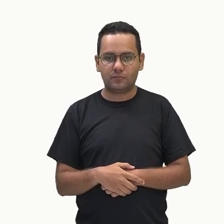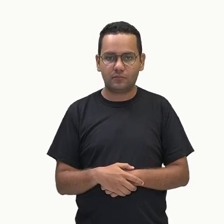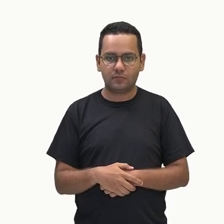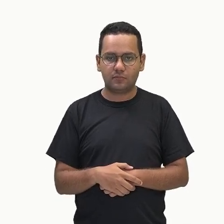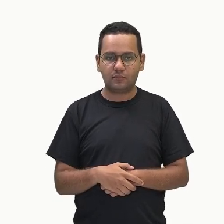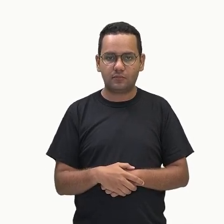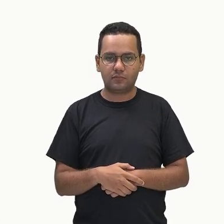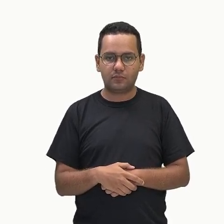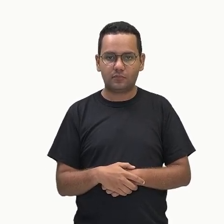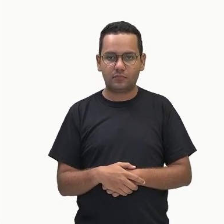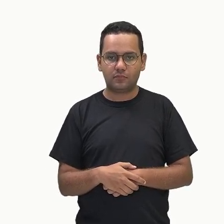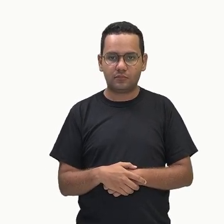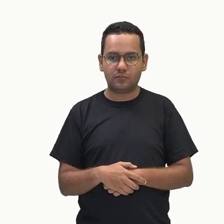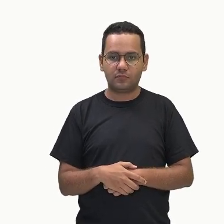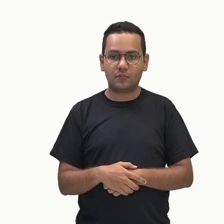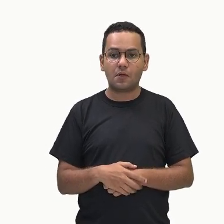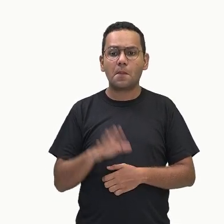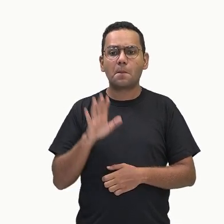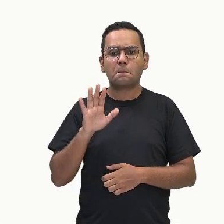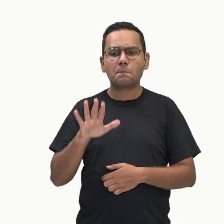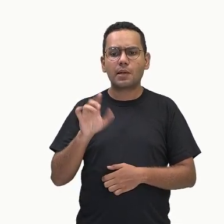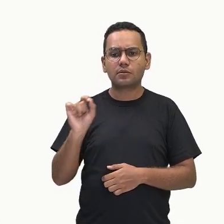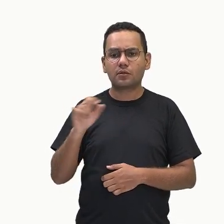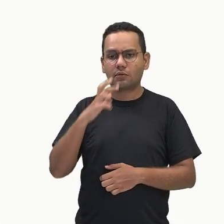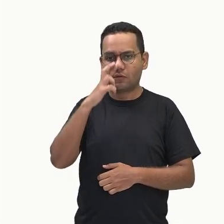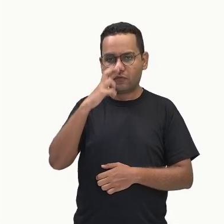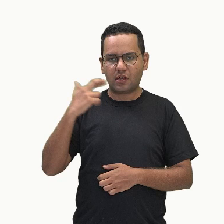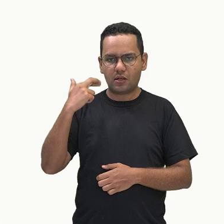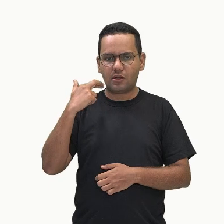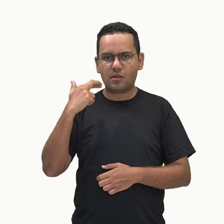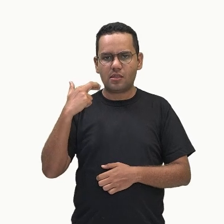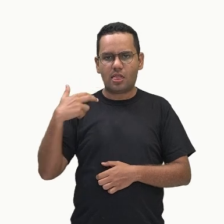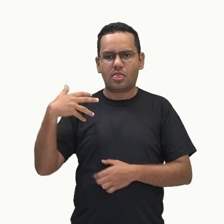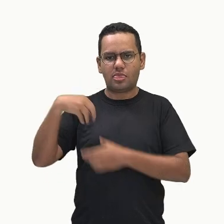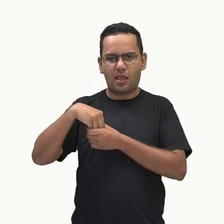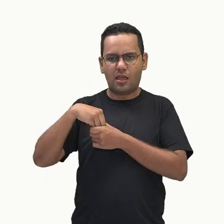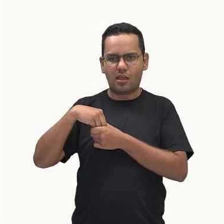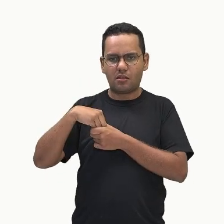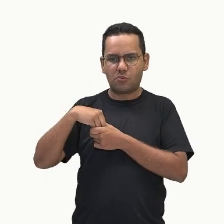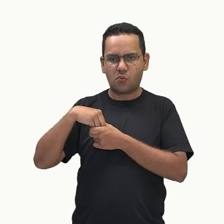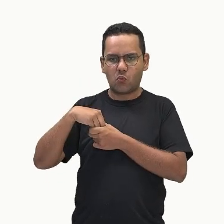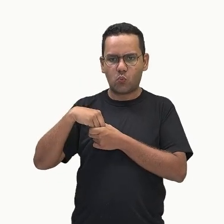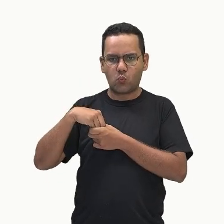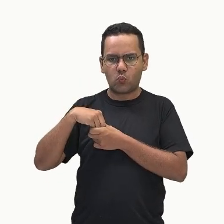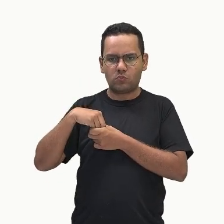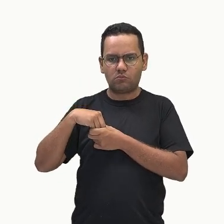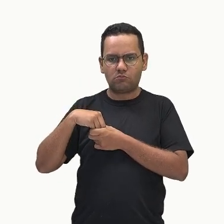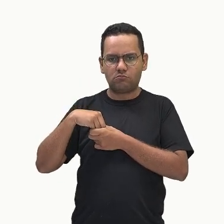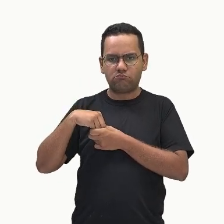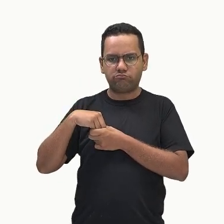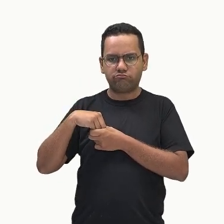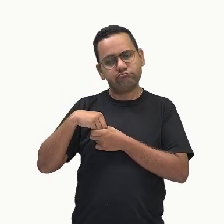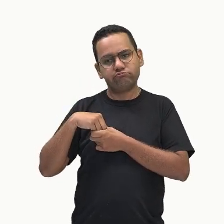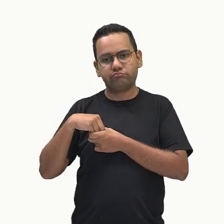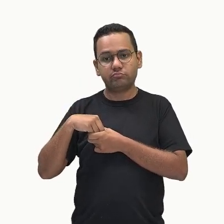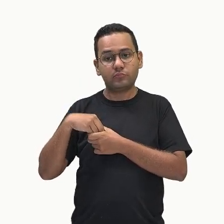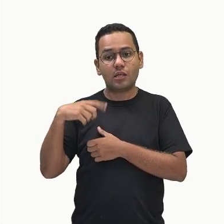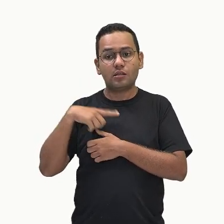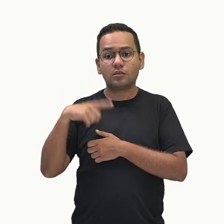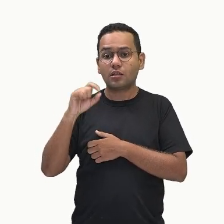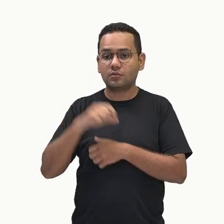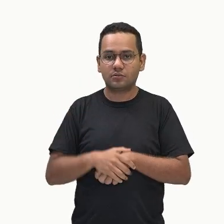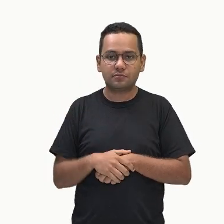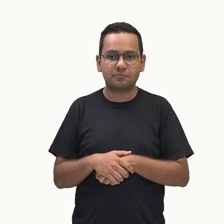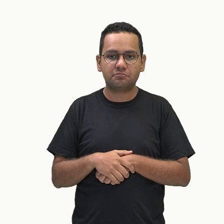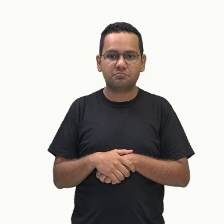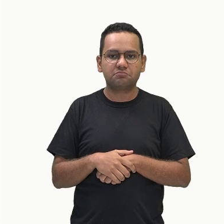são colocadas no refrigerante, não são adicionadas no refrigerante por acaso. Elas têm ali tanto um efeito visual,